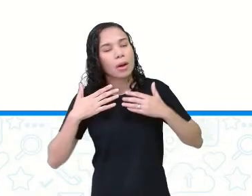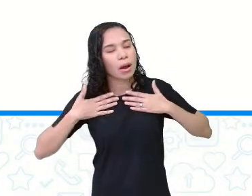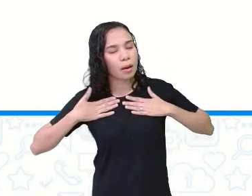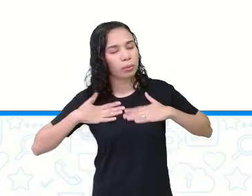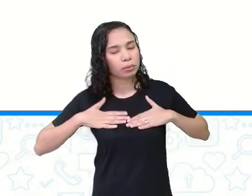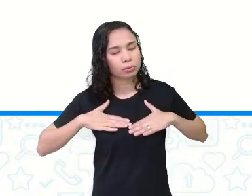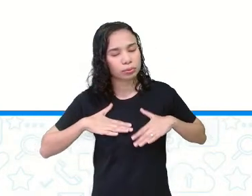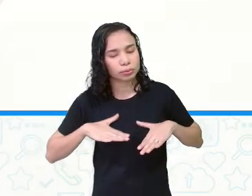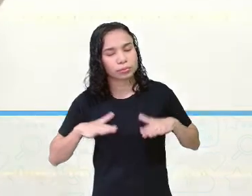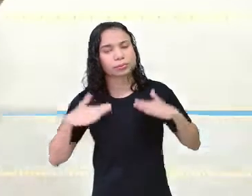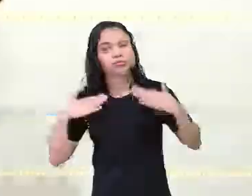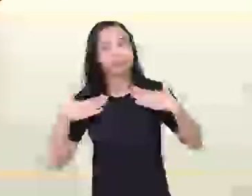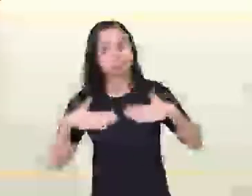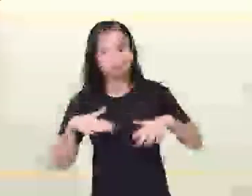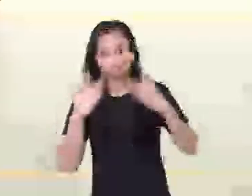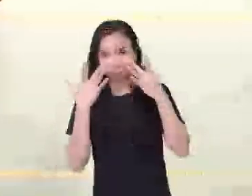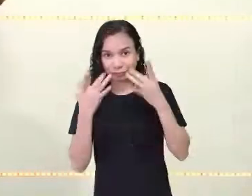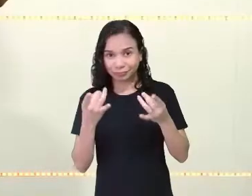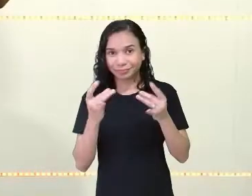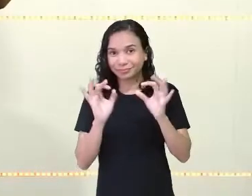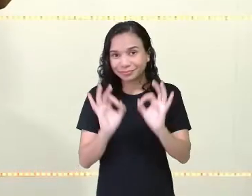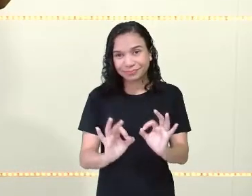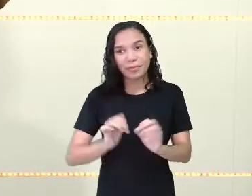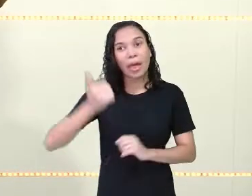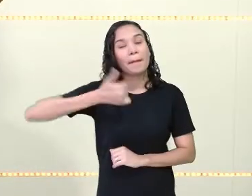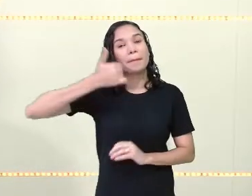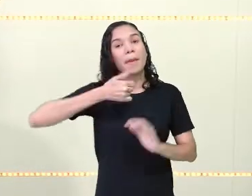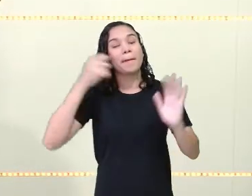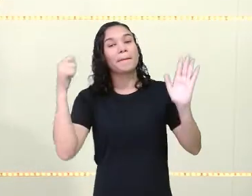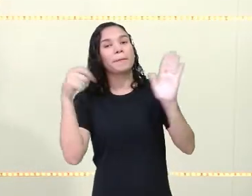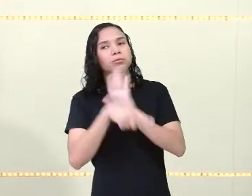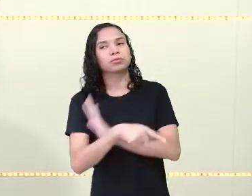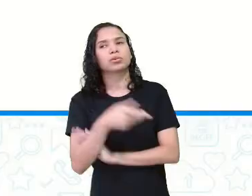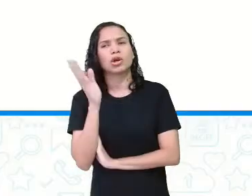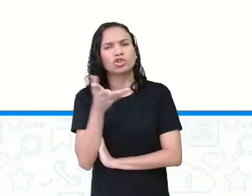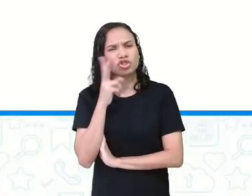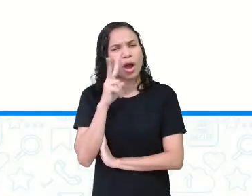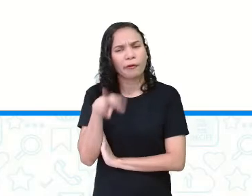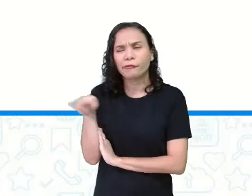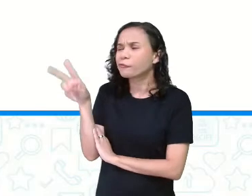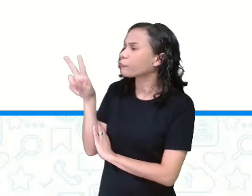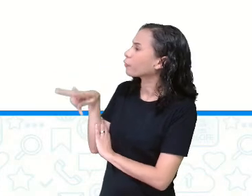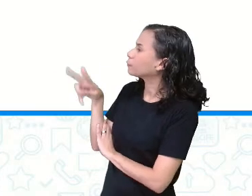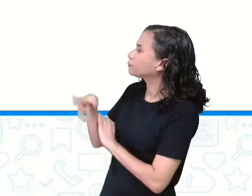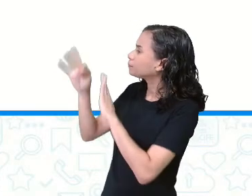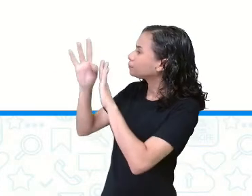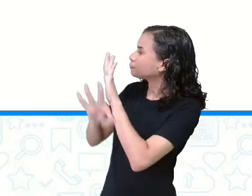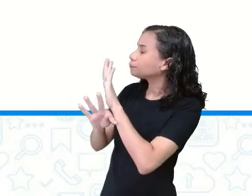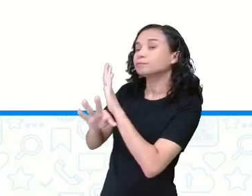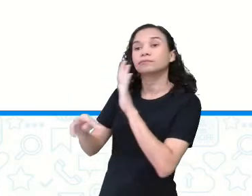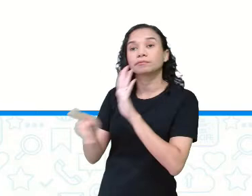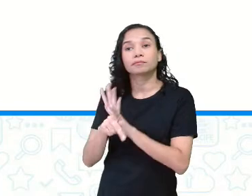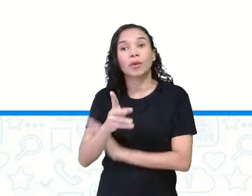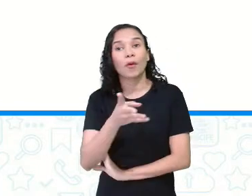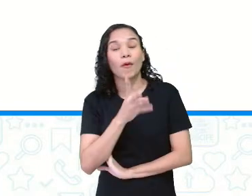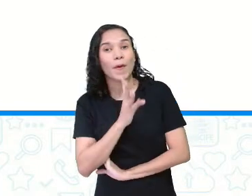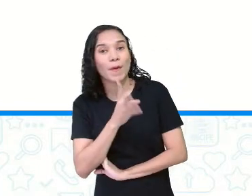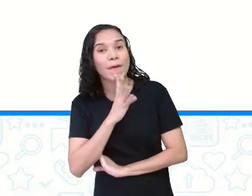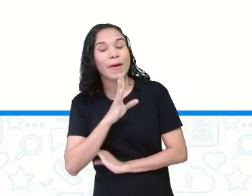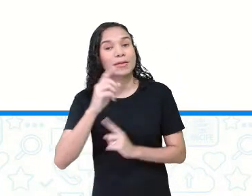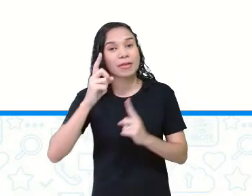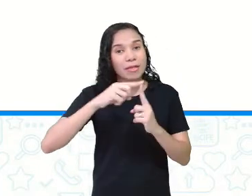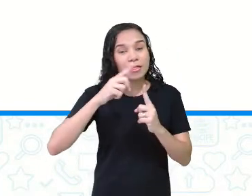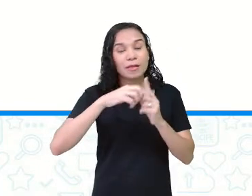bastante calma, com bastante atenção. A primeira questão, você já está observando aí esse texto, você conhece esse tipo